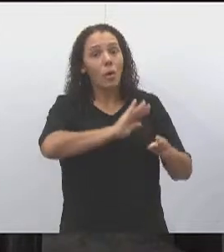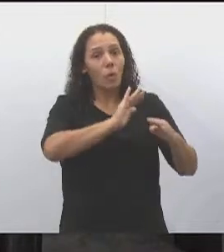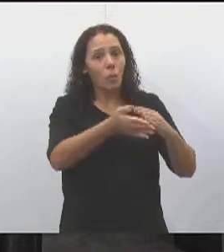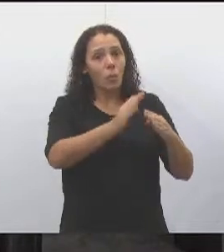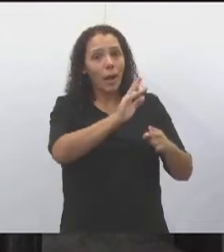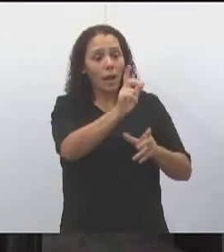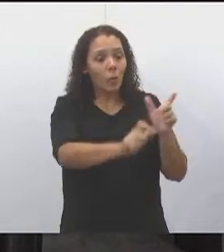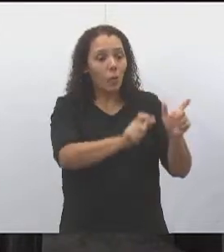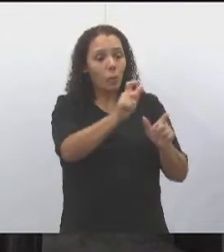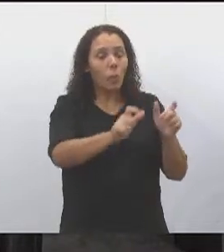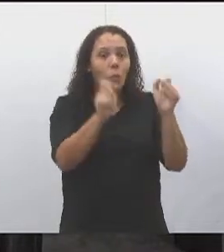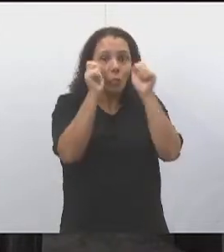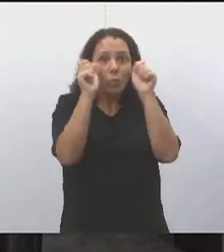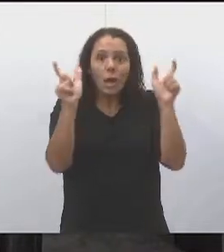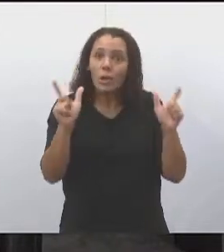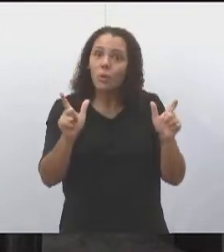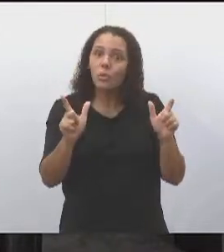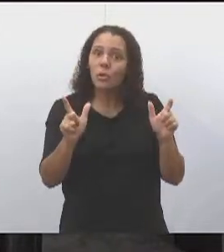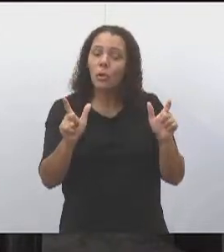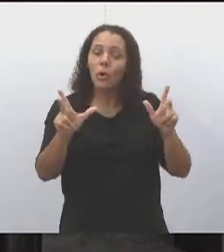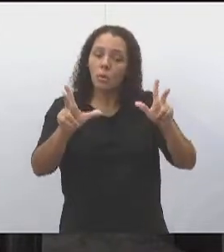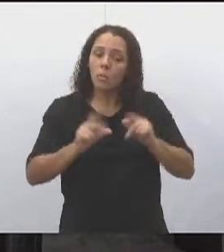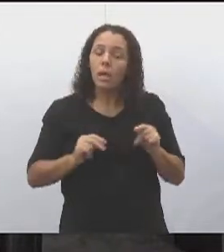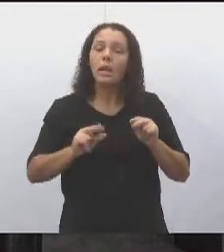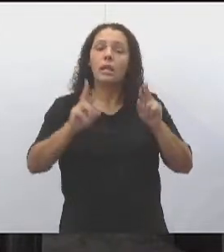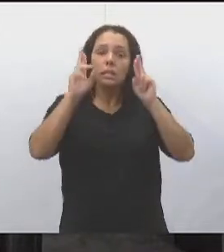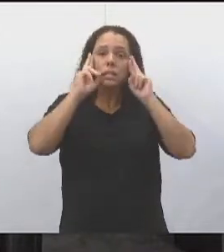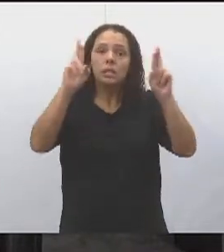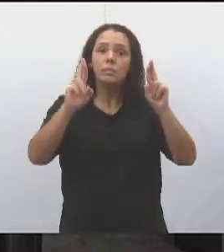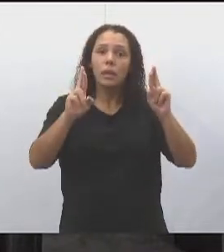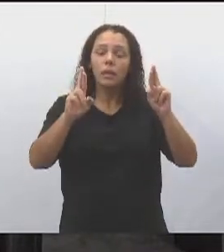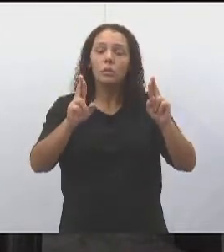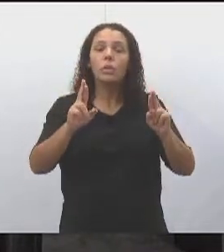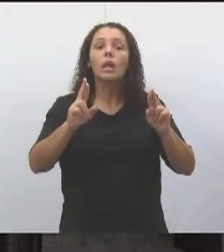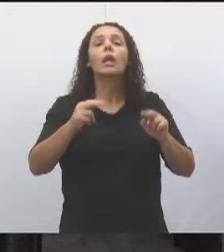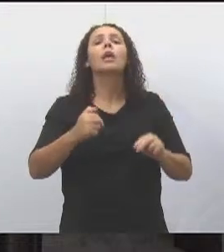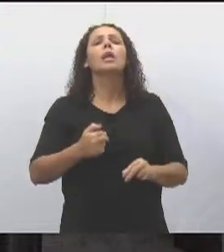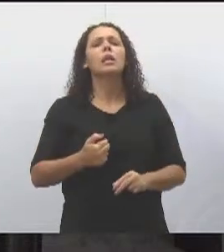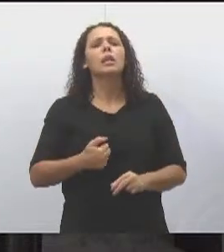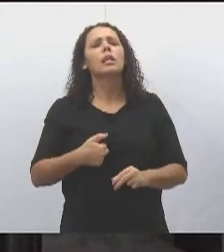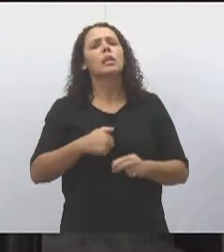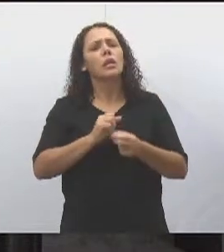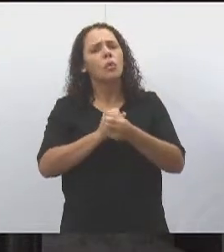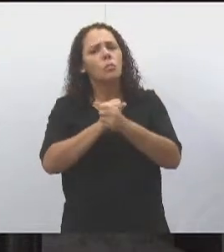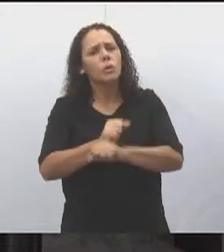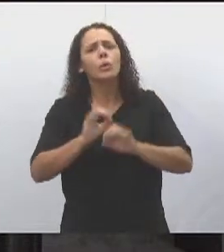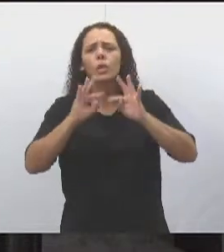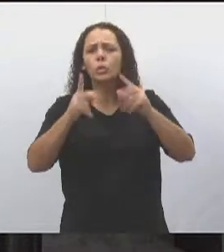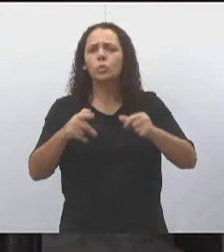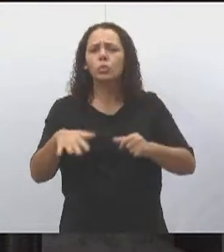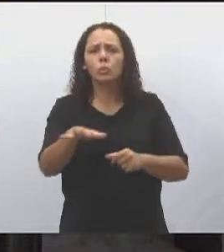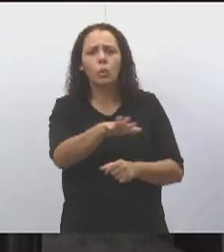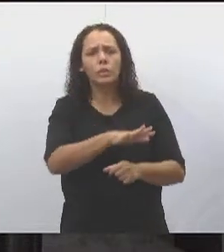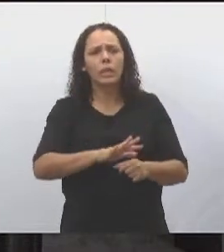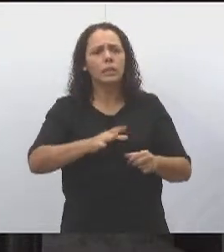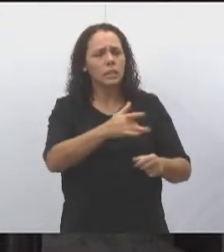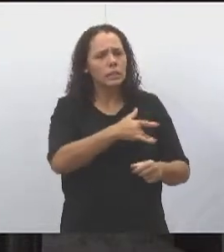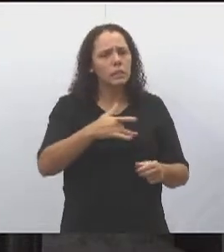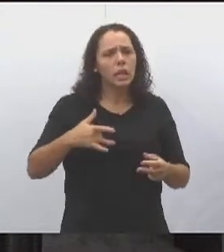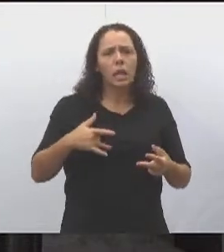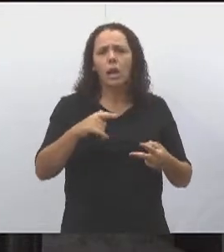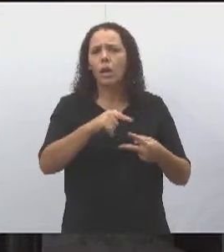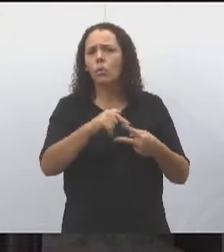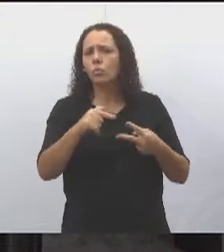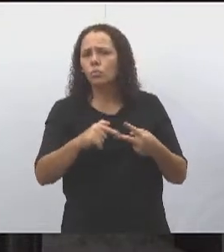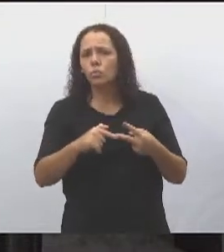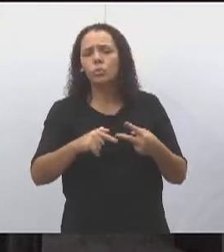JAL merece respeito, e eu exijo que em todas as áreas, saúde, educação, lazer, moradia, esteja o